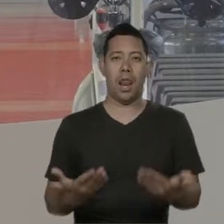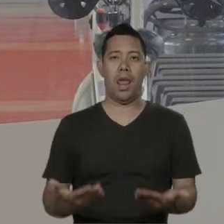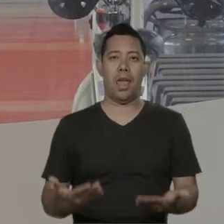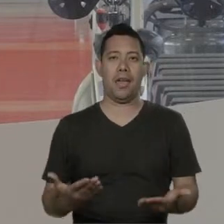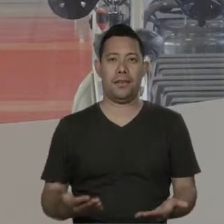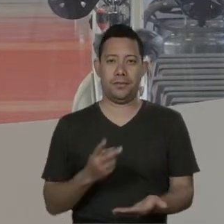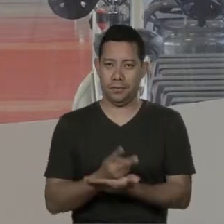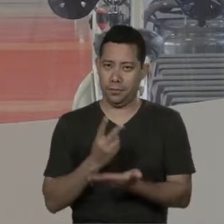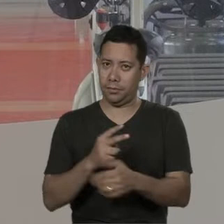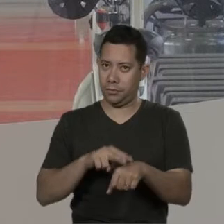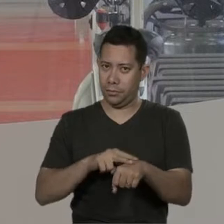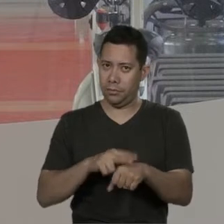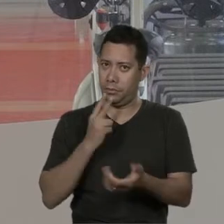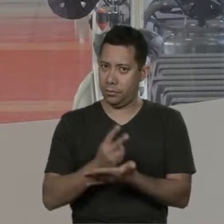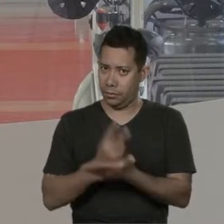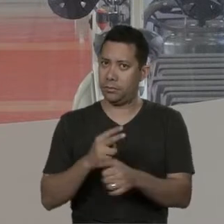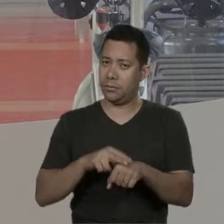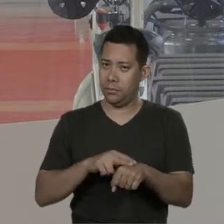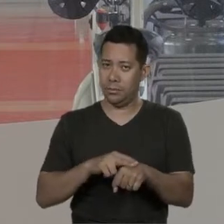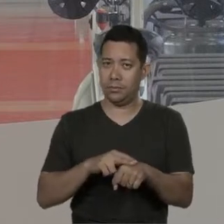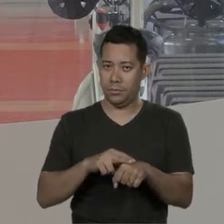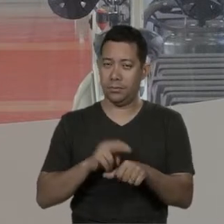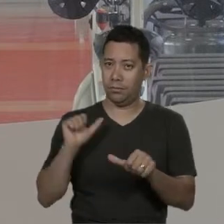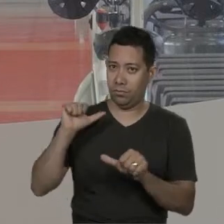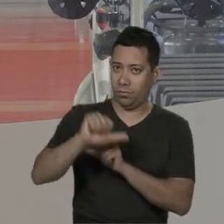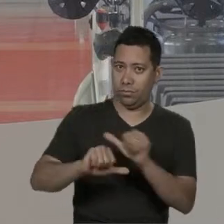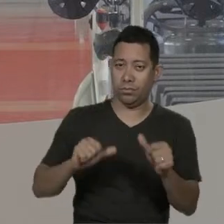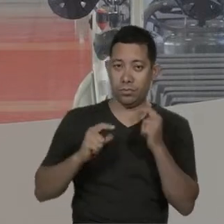na verde. E gira.